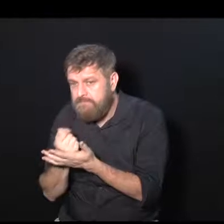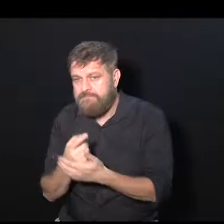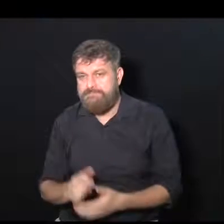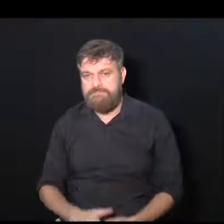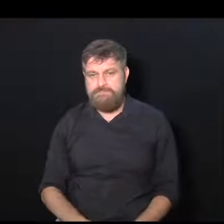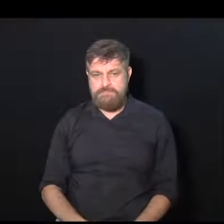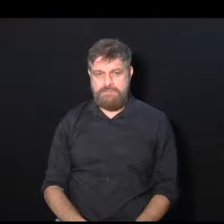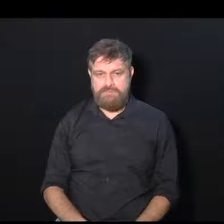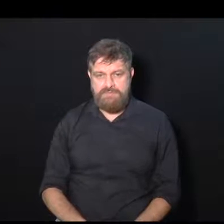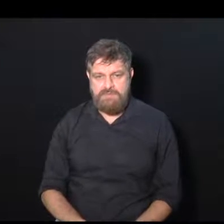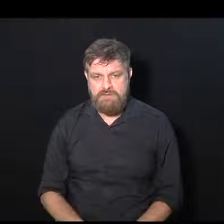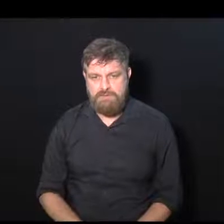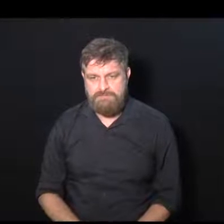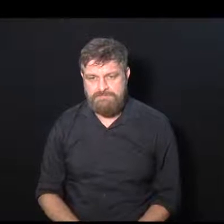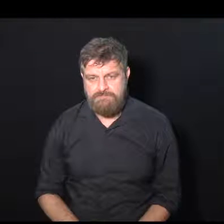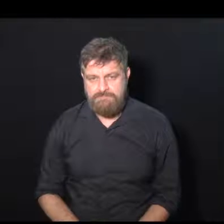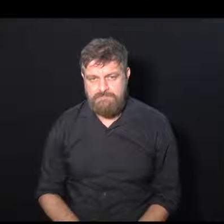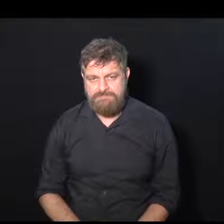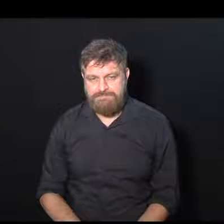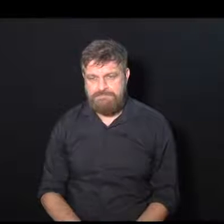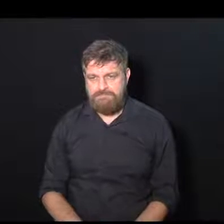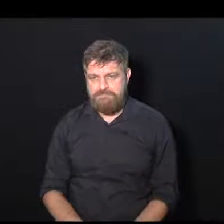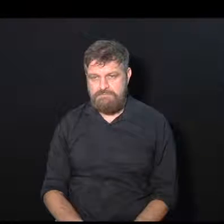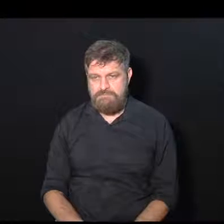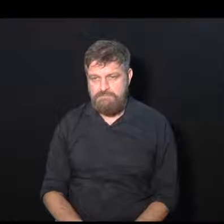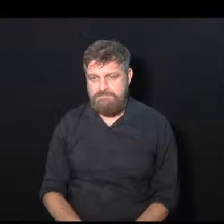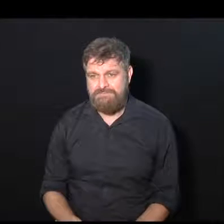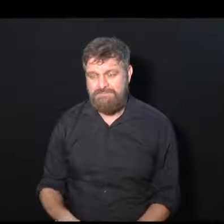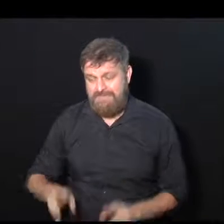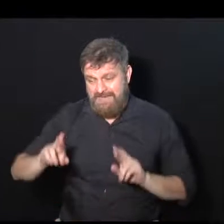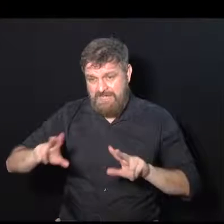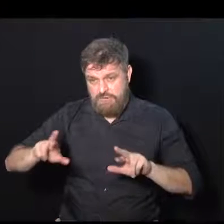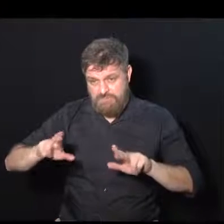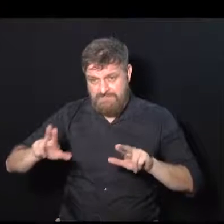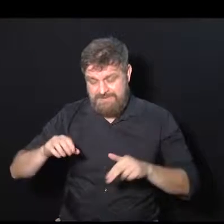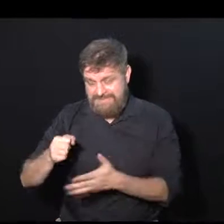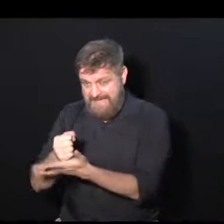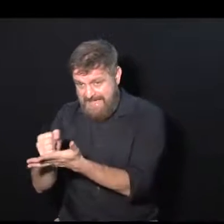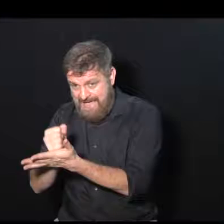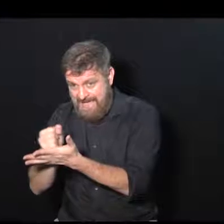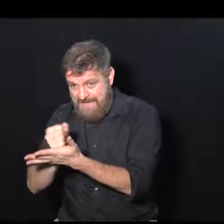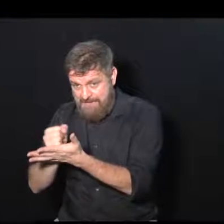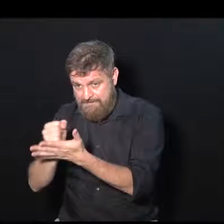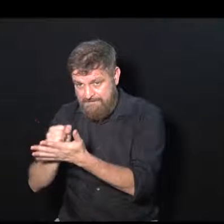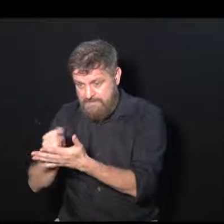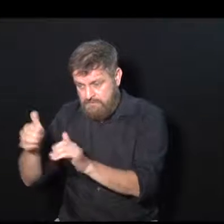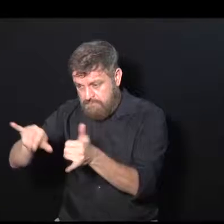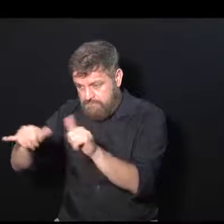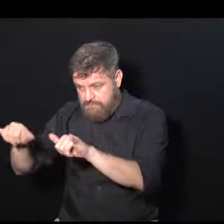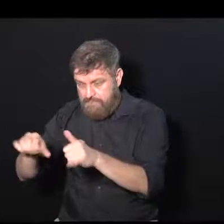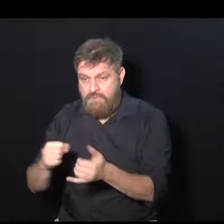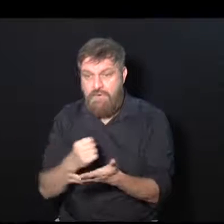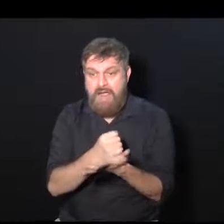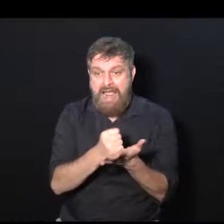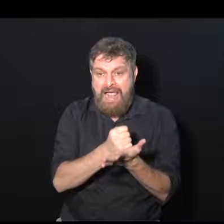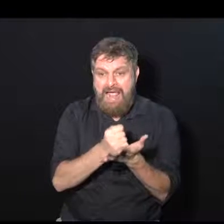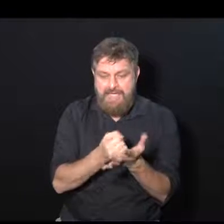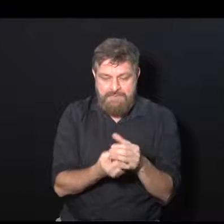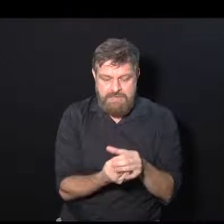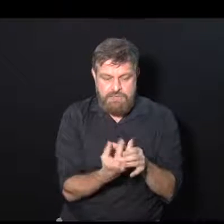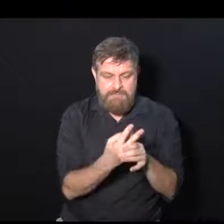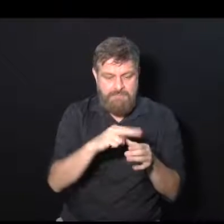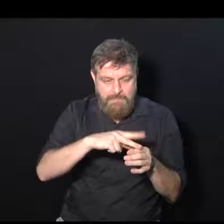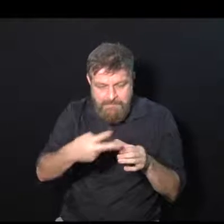Tá? Então, essa que é a maior diferença, e por isso que a gente intensifica a utilização das